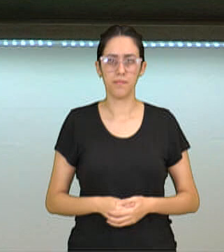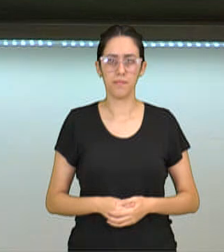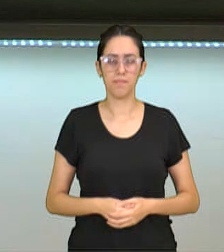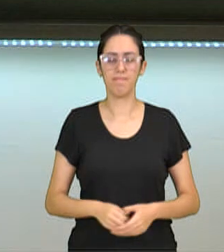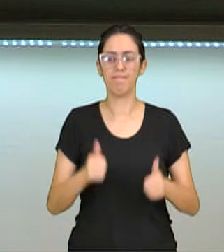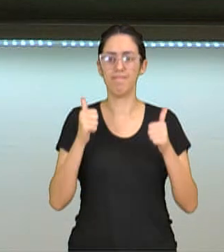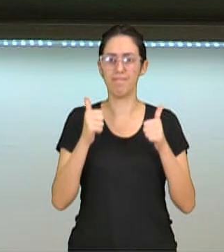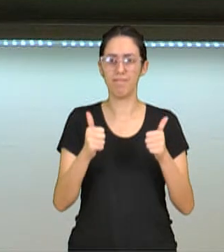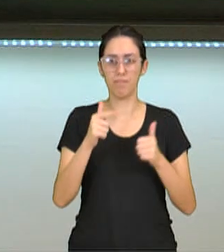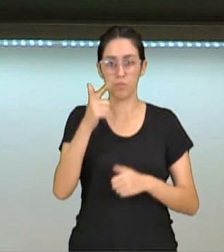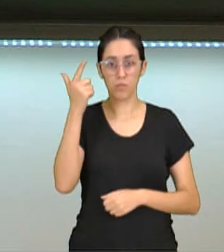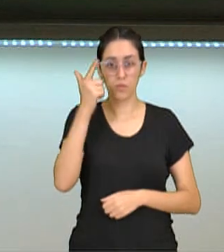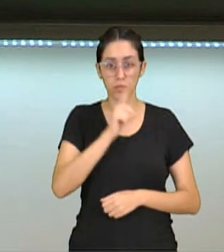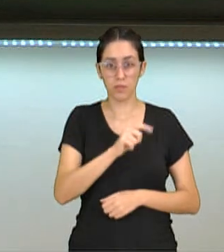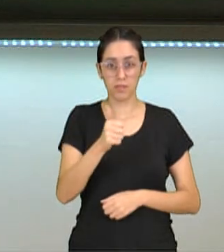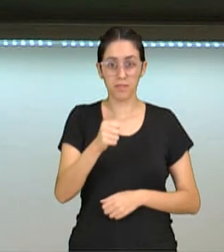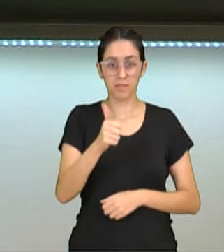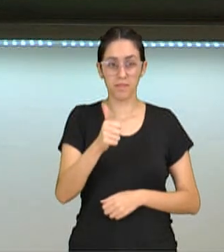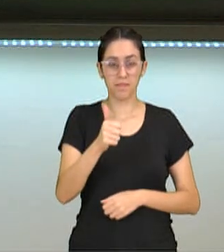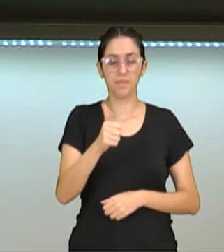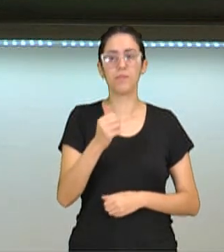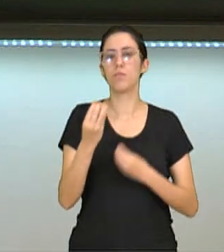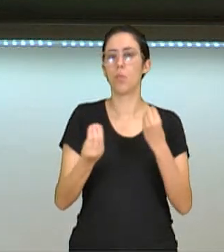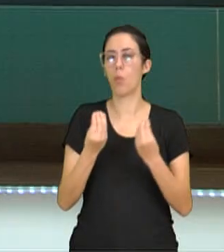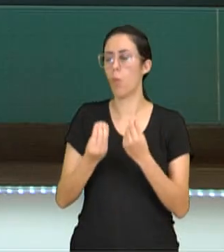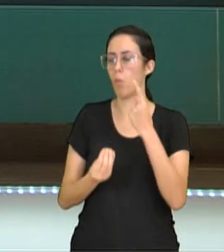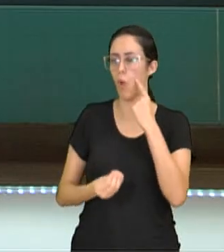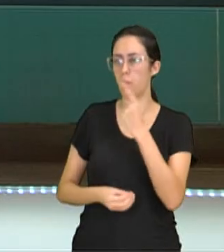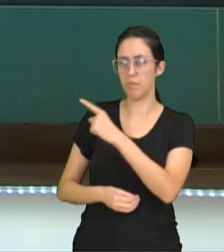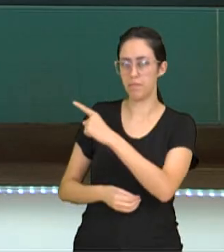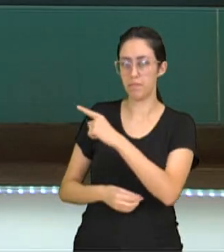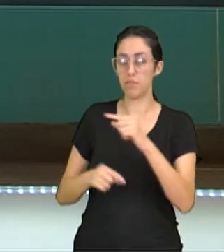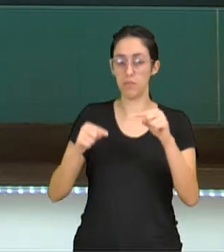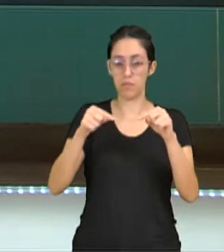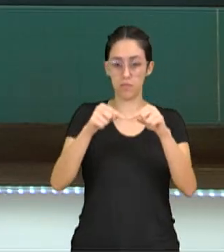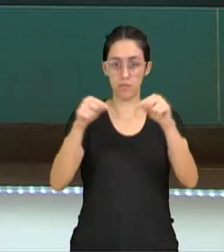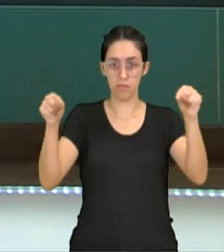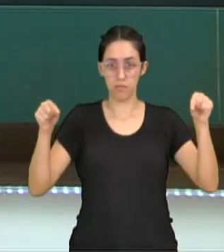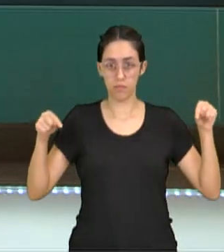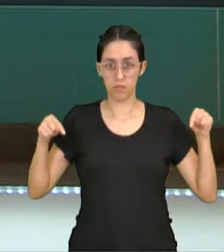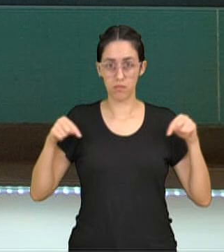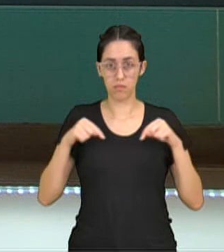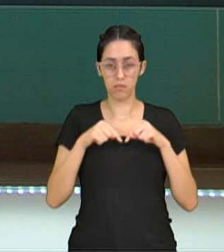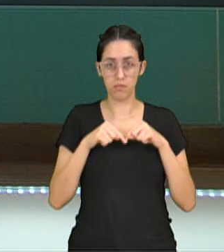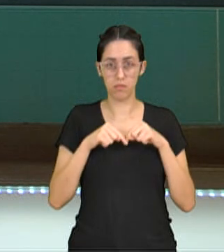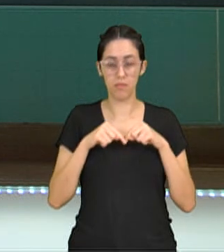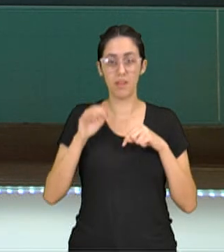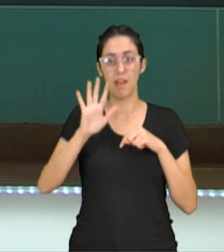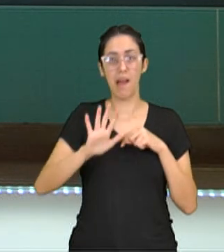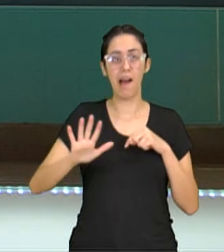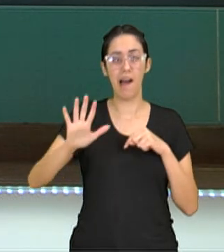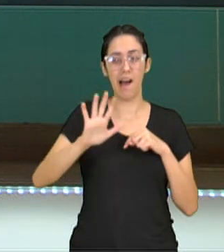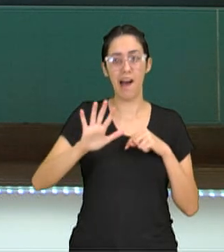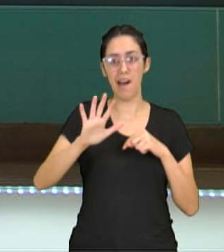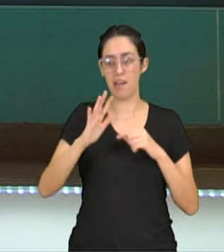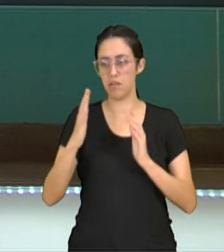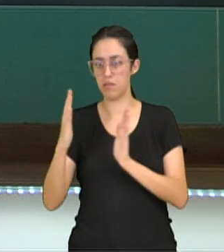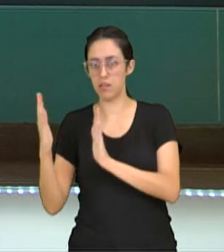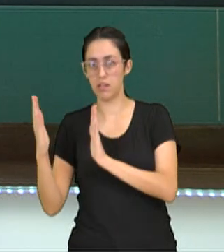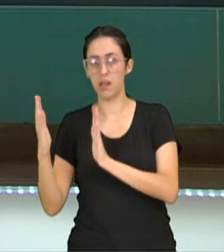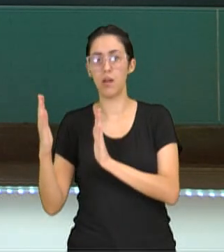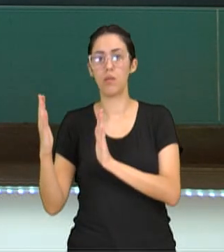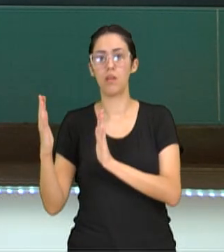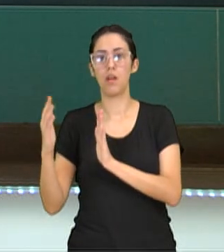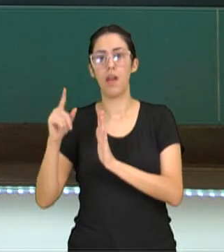Muito bem, conseguiu fazer o desenho? Vamos fazer o esquema aqui, ó. Um terreno cuja área lateral é 28 a